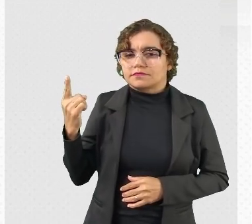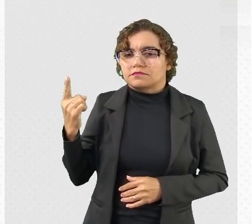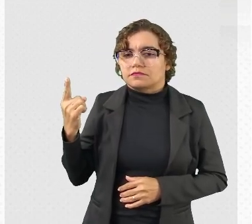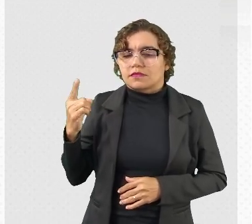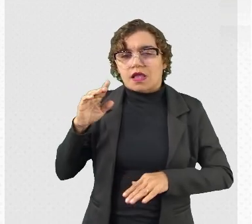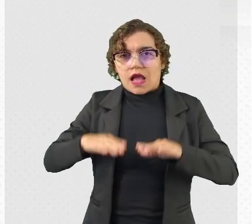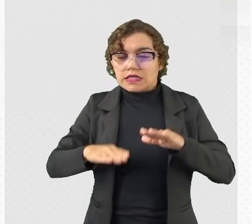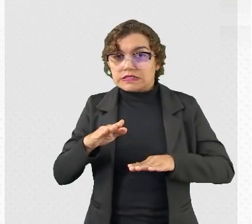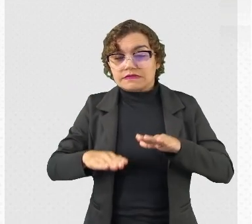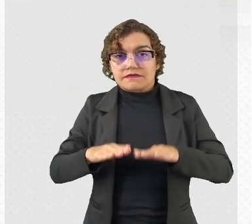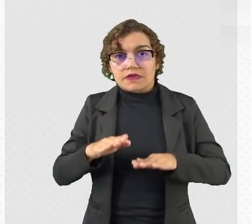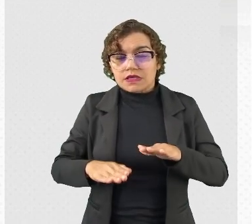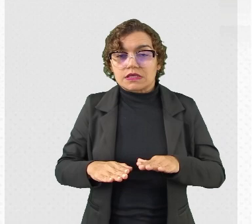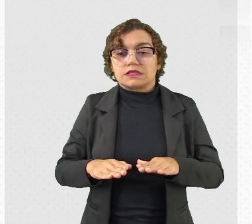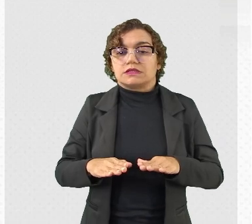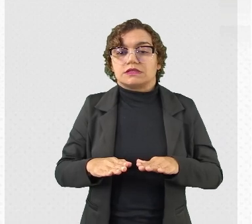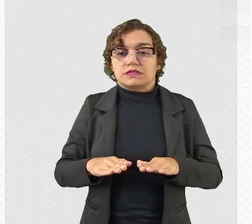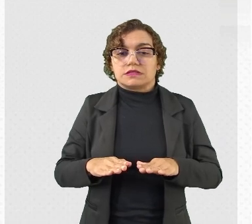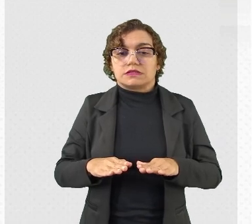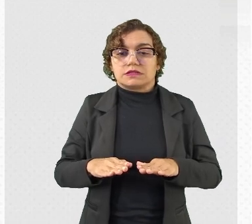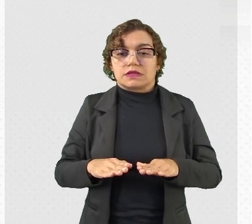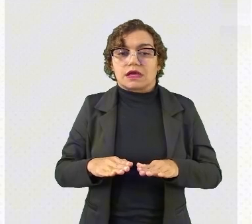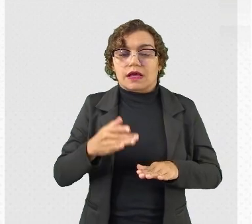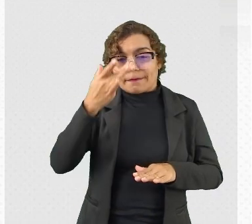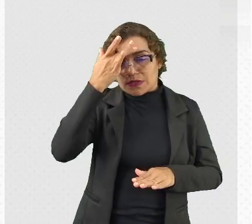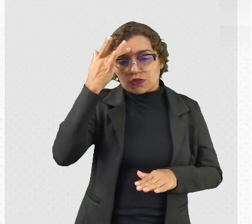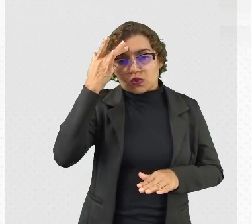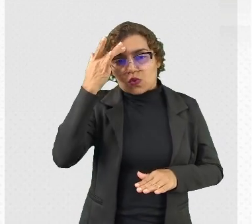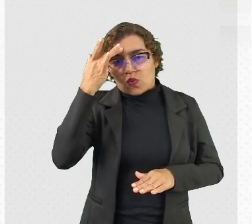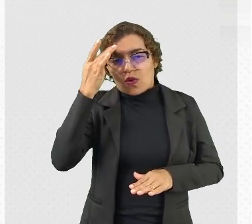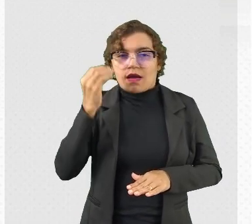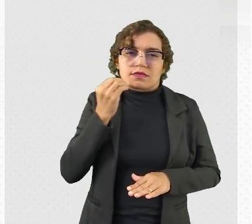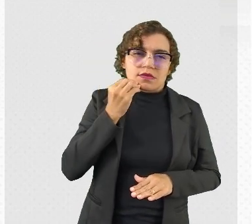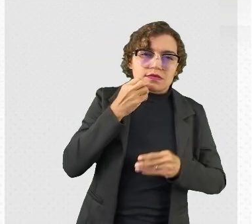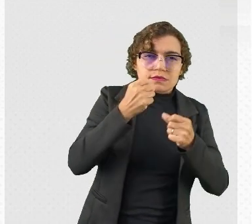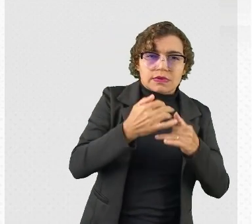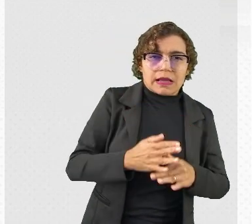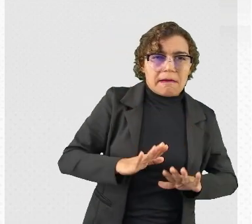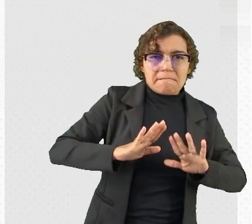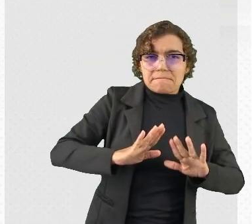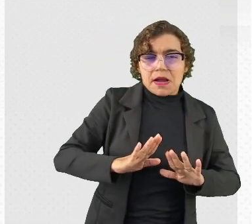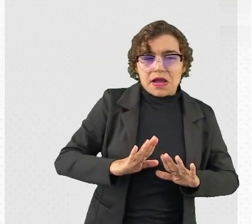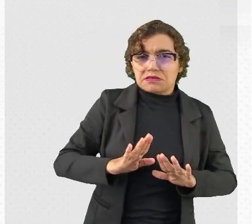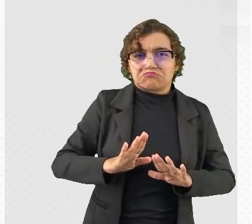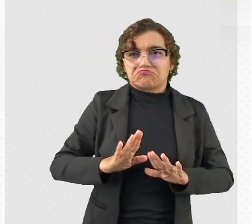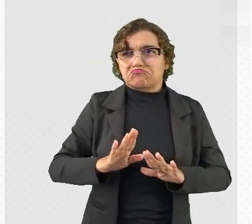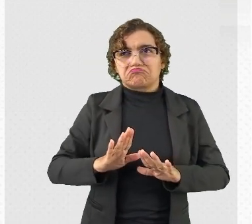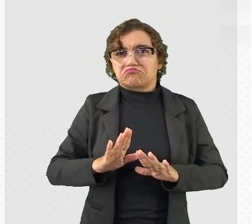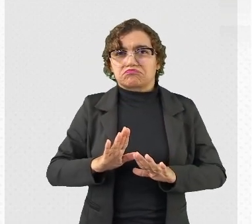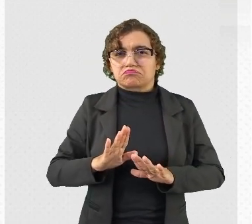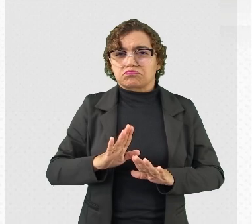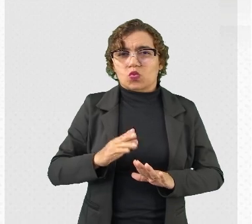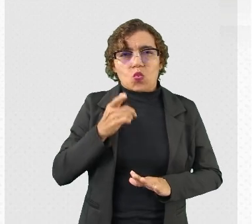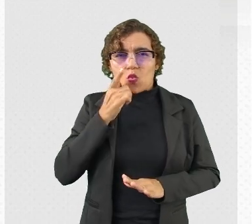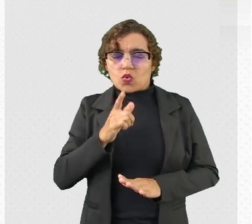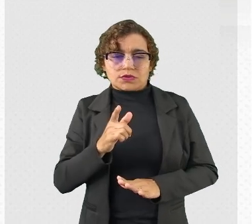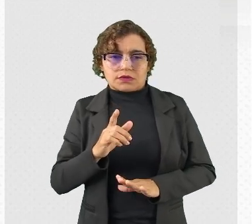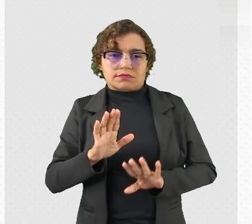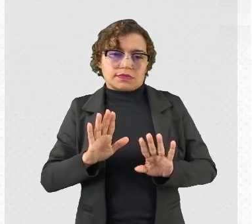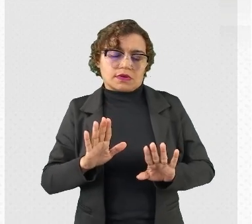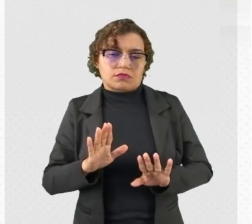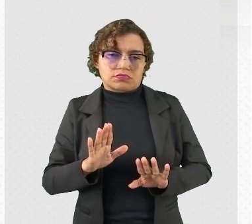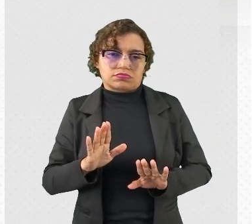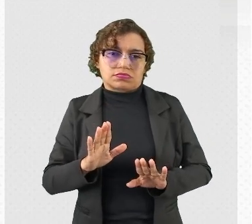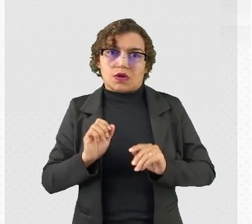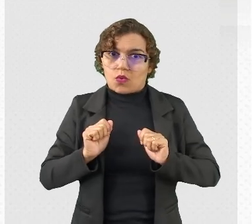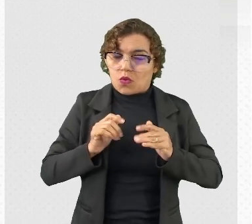que não condiz com a moral vigente. E aqui existe uma separação entre ética e política. No caso aqui, não é necessário que uma atitude